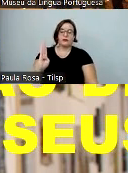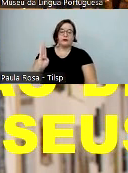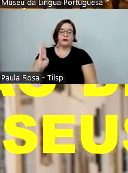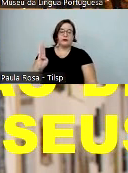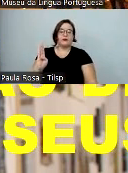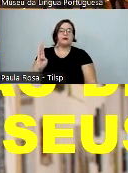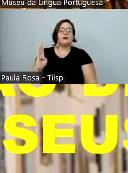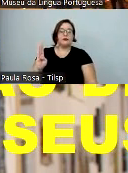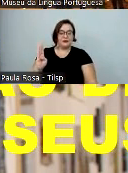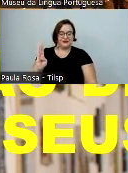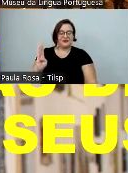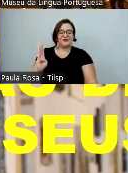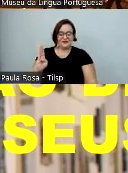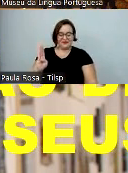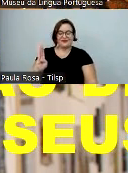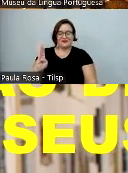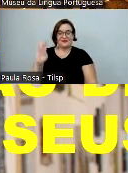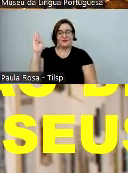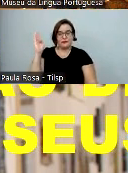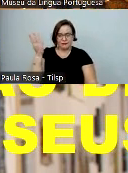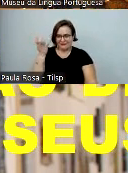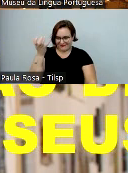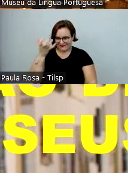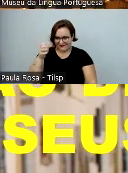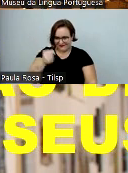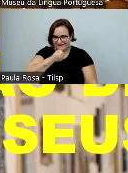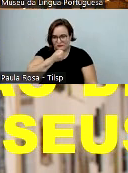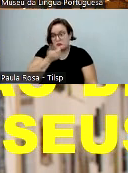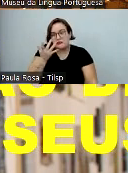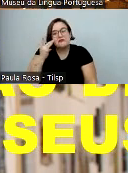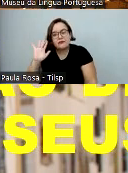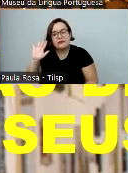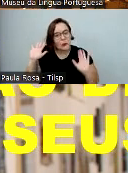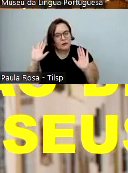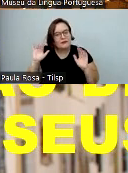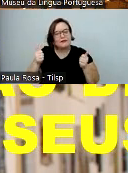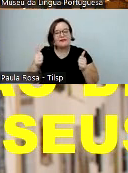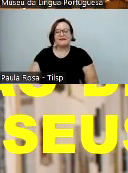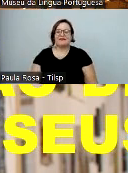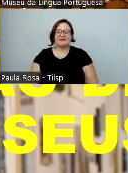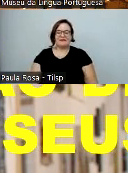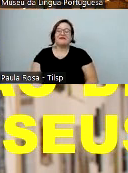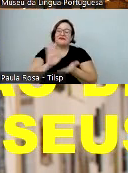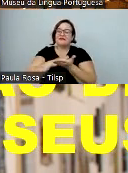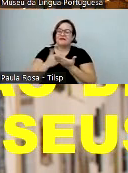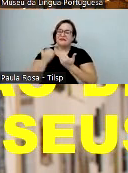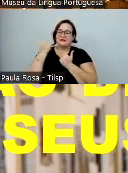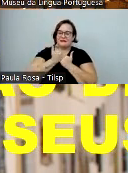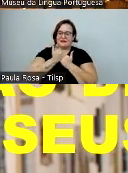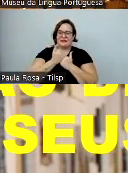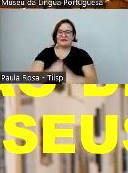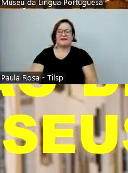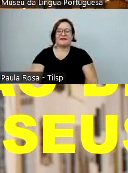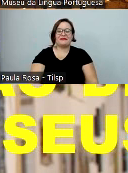tiveram o microfone não sei não em que os brasileiros